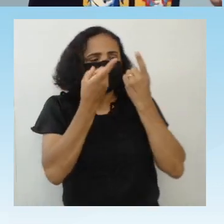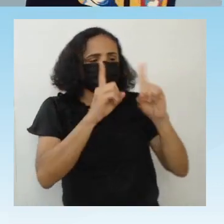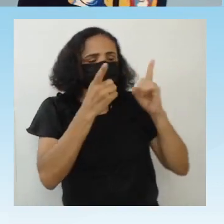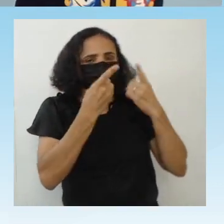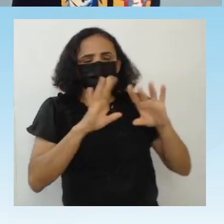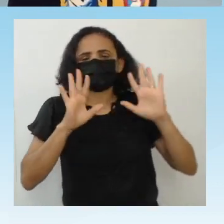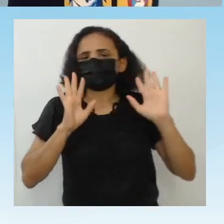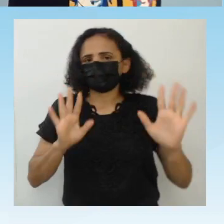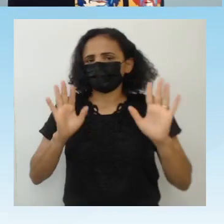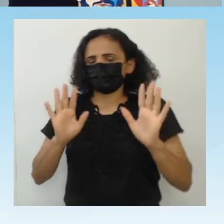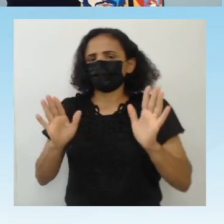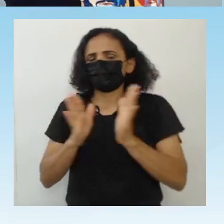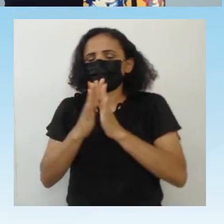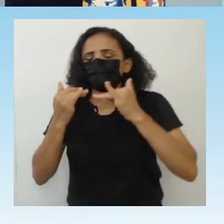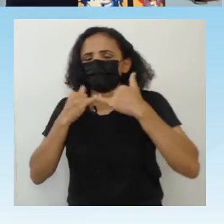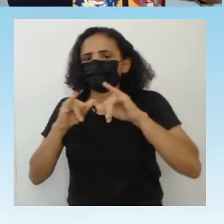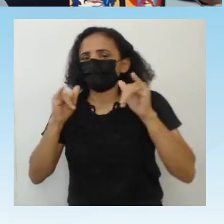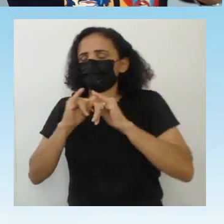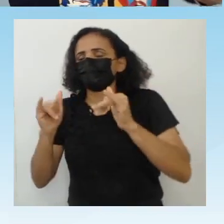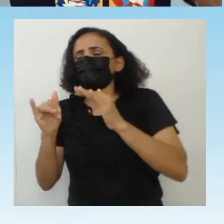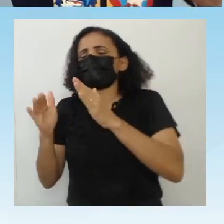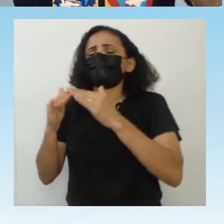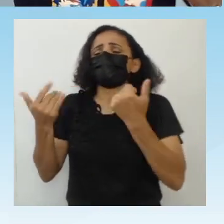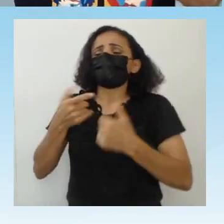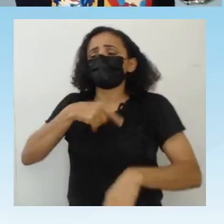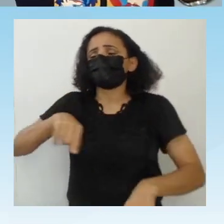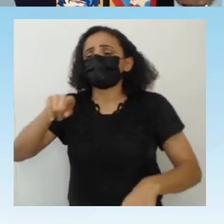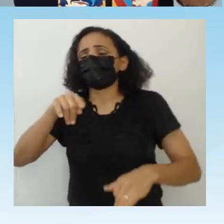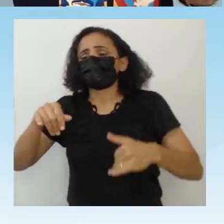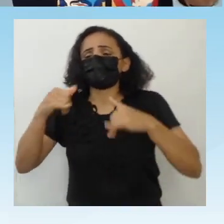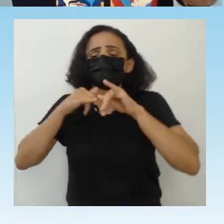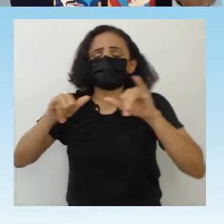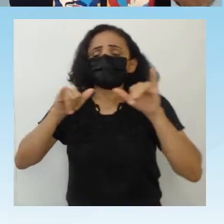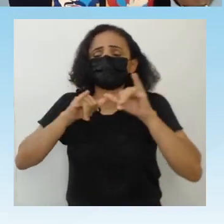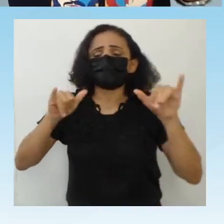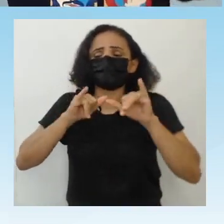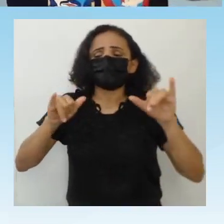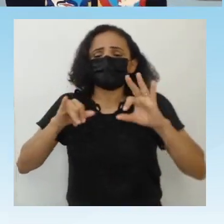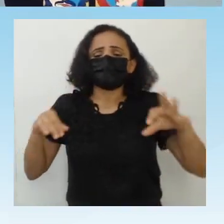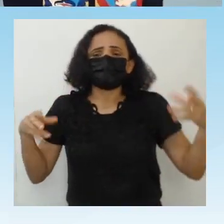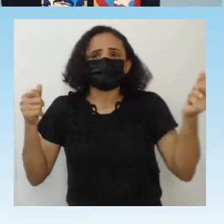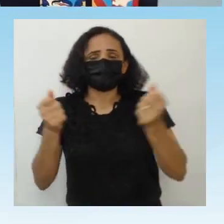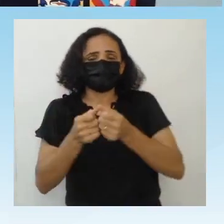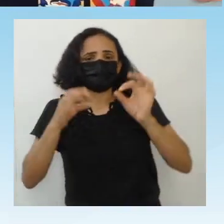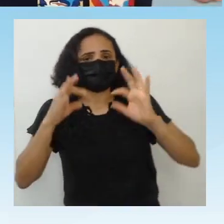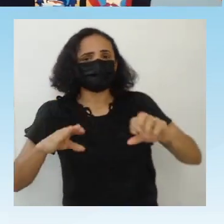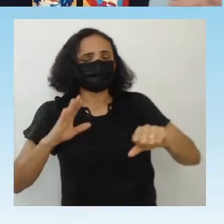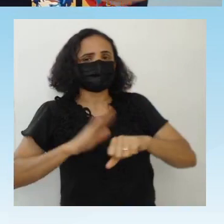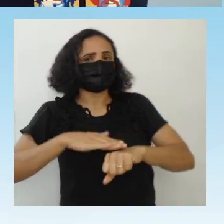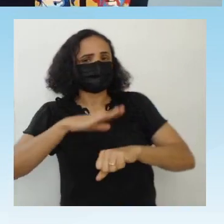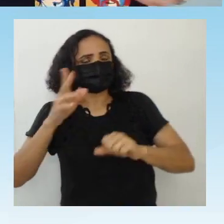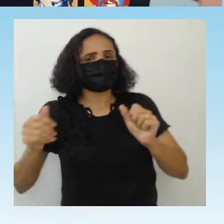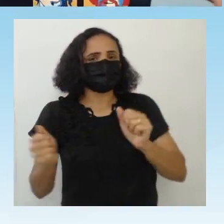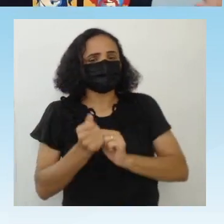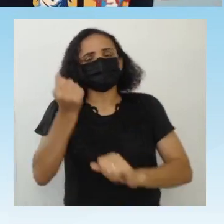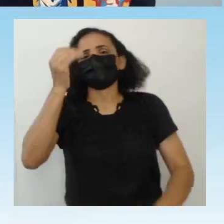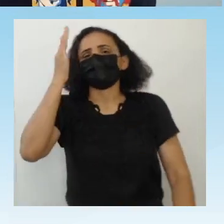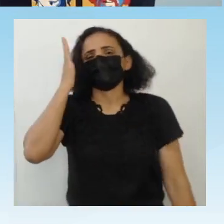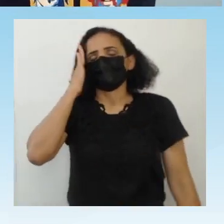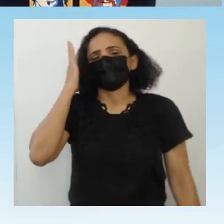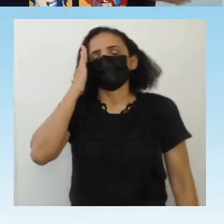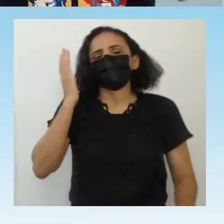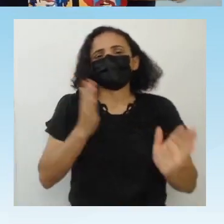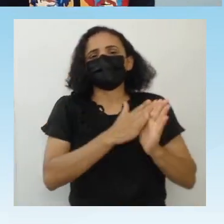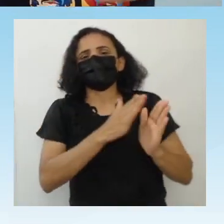mas invocando, apelando para o leitor, para o público, ser mais compreensivo